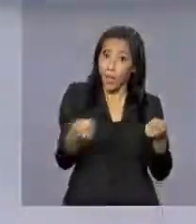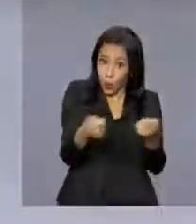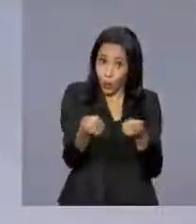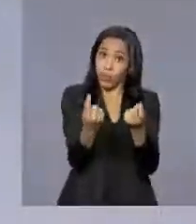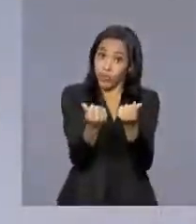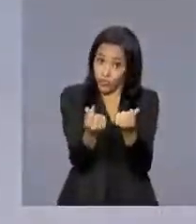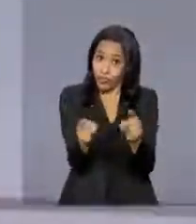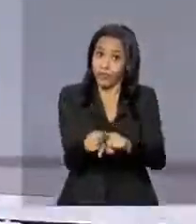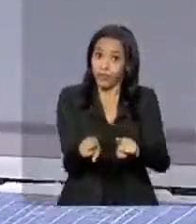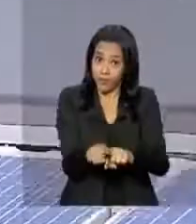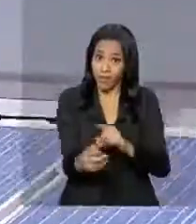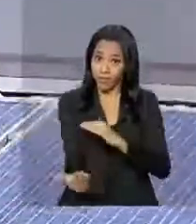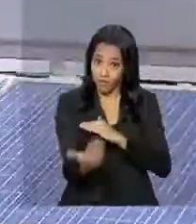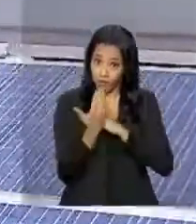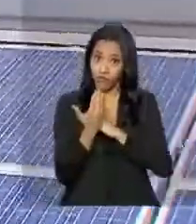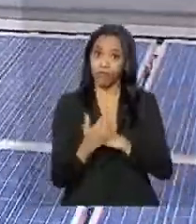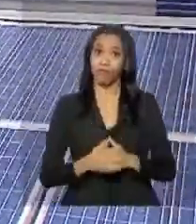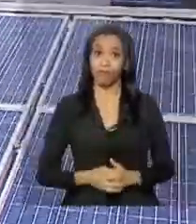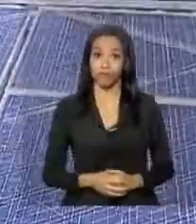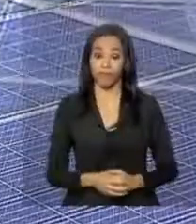traz.